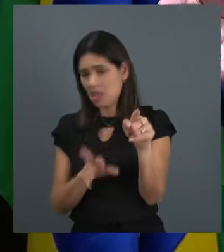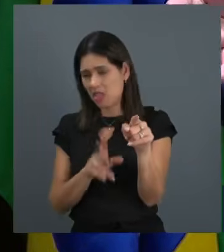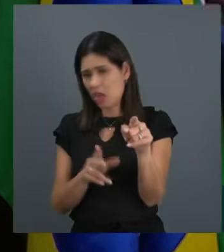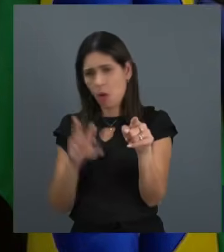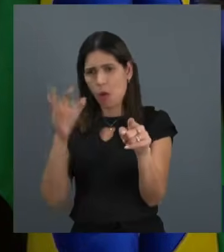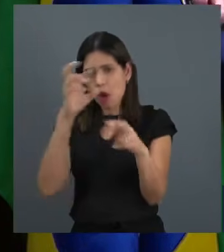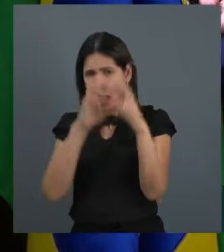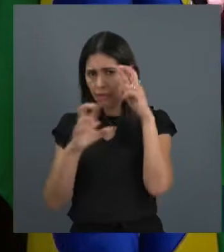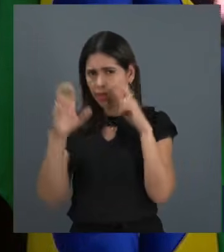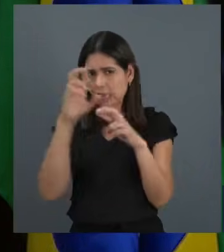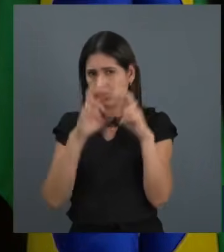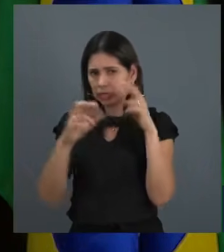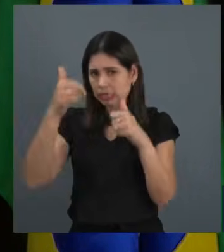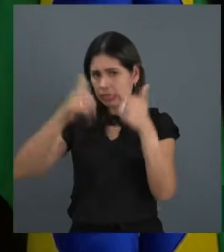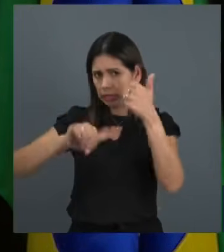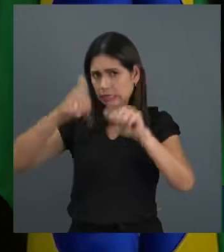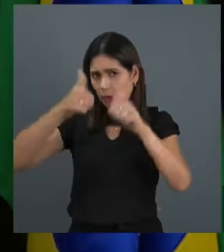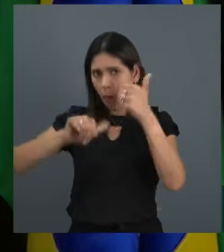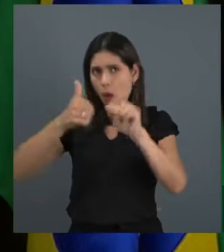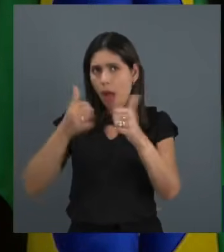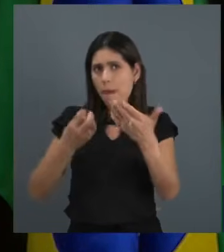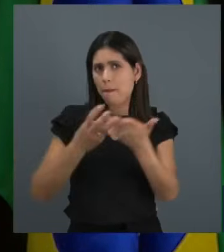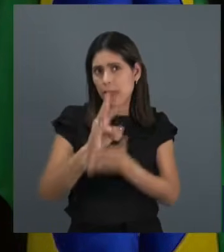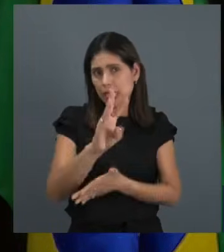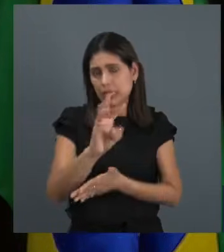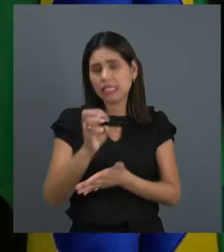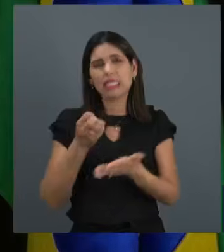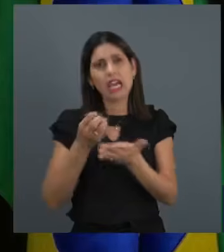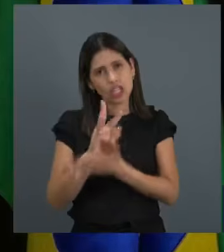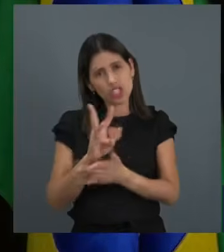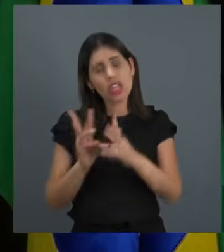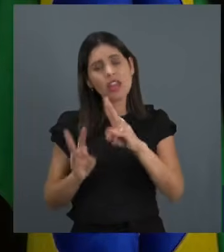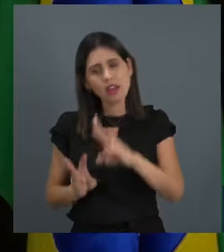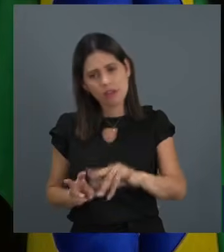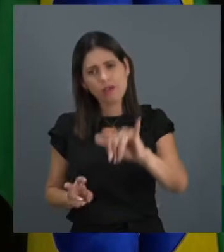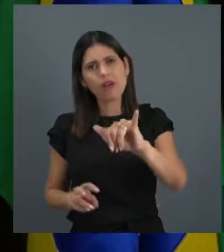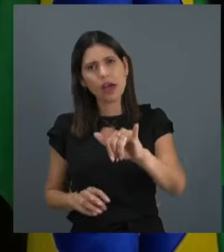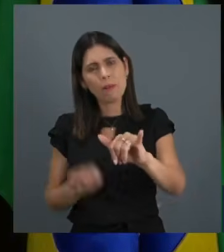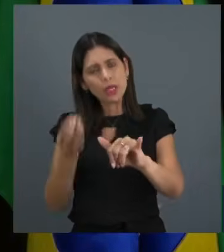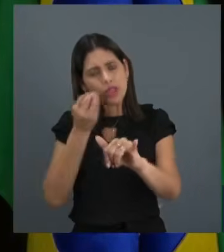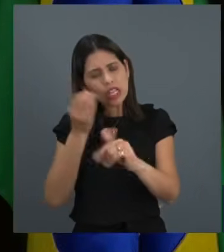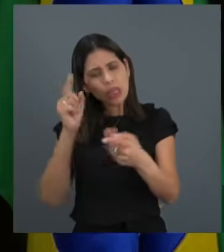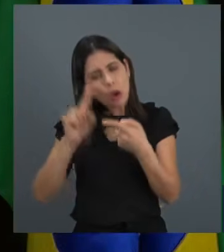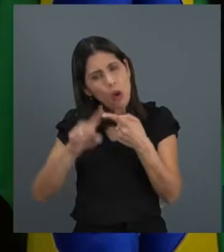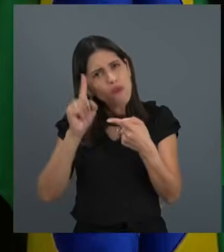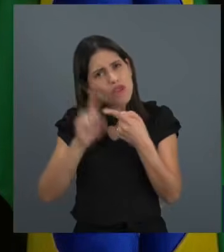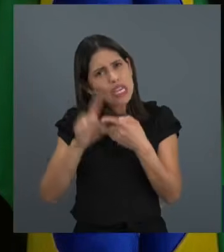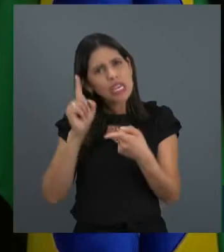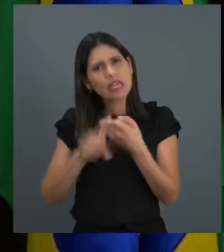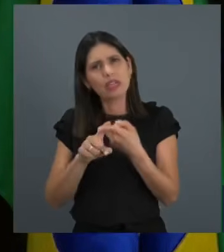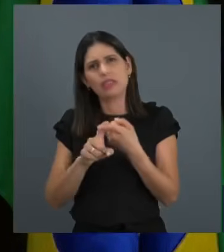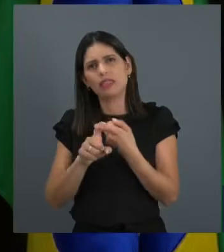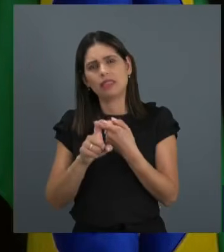mensagem gravíssima dele. Mas para ir atrás do mensageiro vai, para vingança, para a revanche.